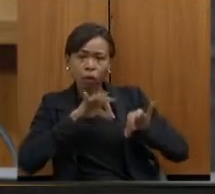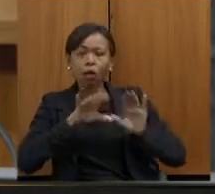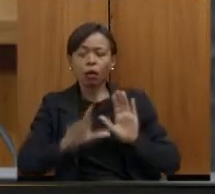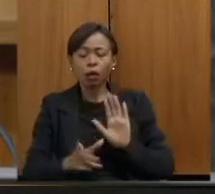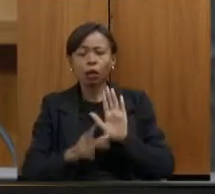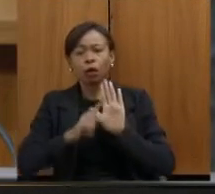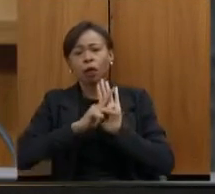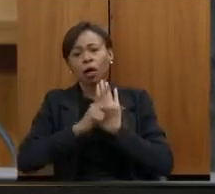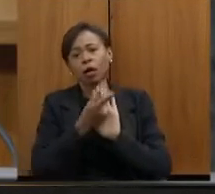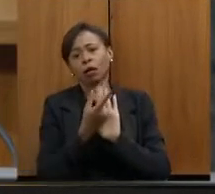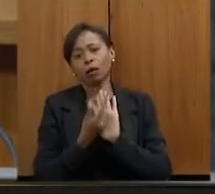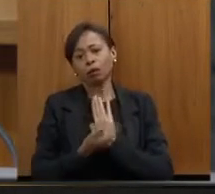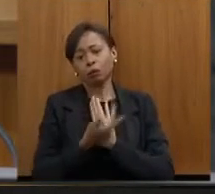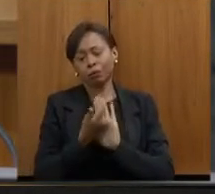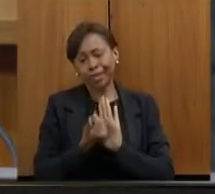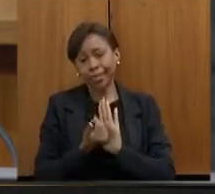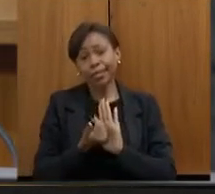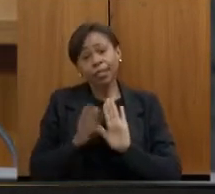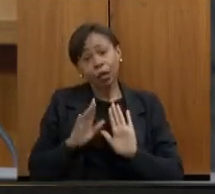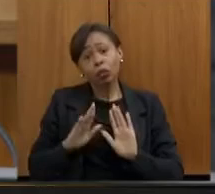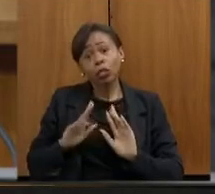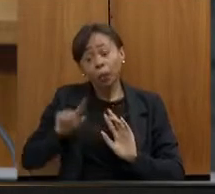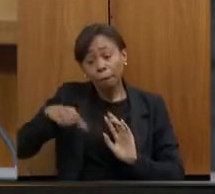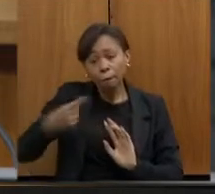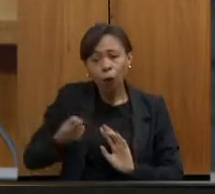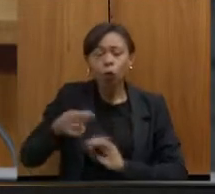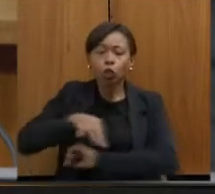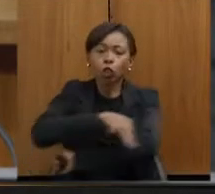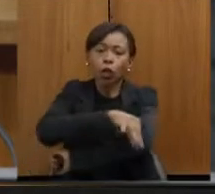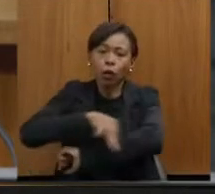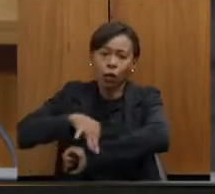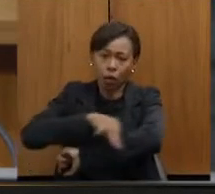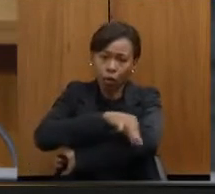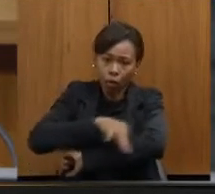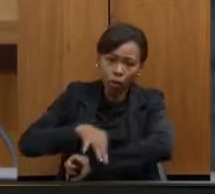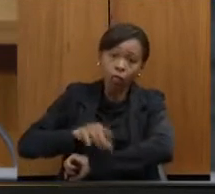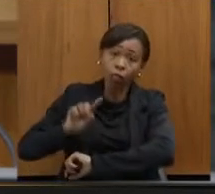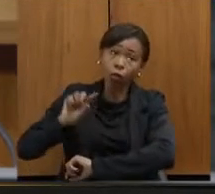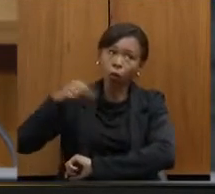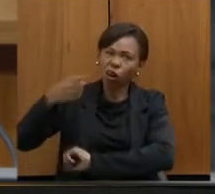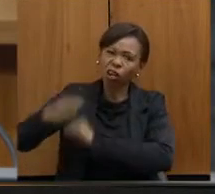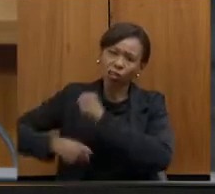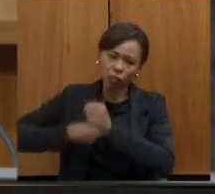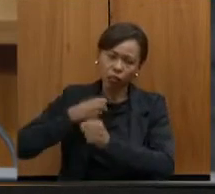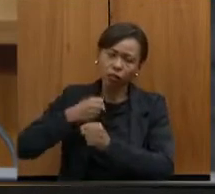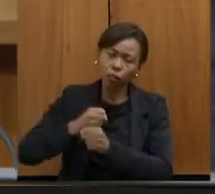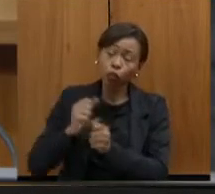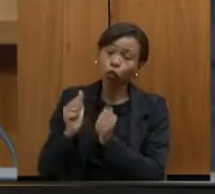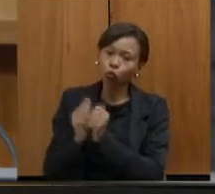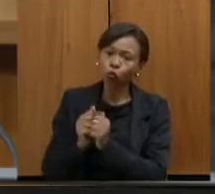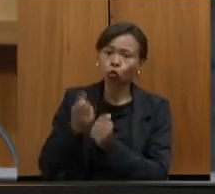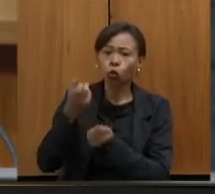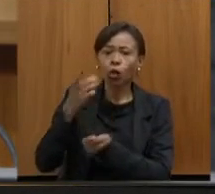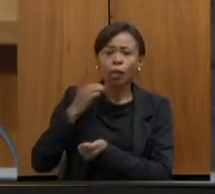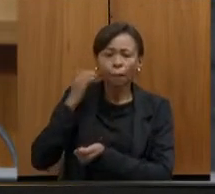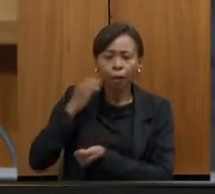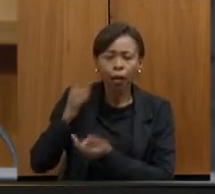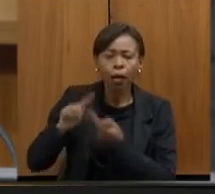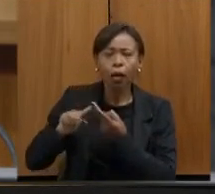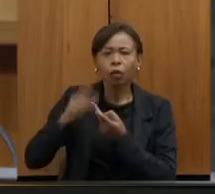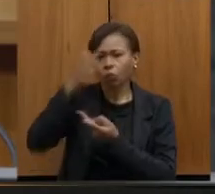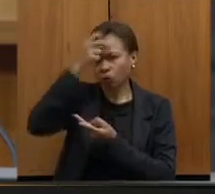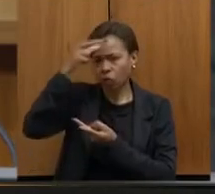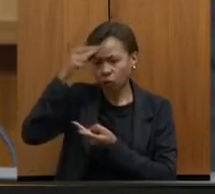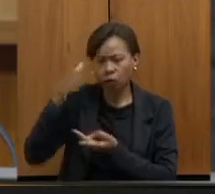solução com relação aos projetos de engenharia no curso do ano que vem, junto com a deputada, junto com o prefeito Douglas, para a gente